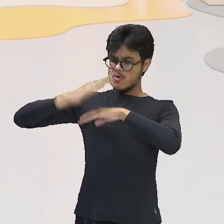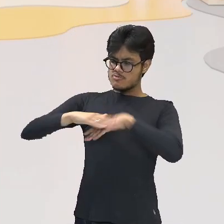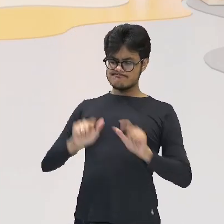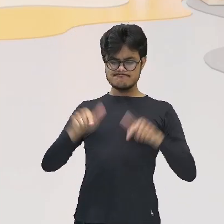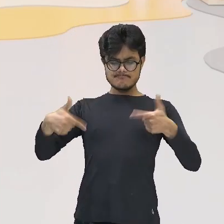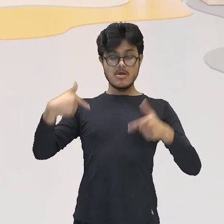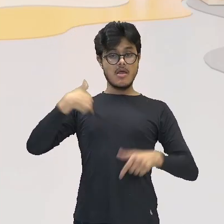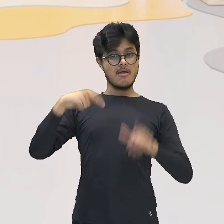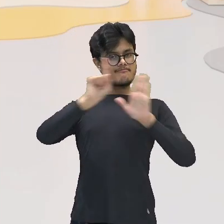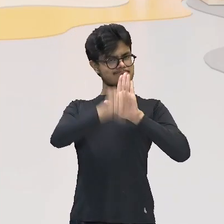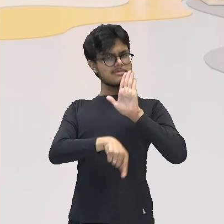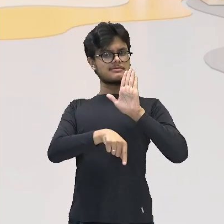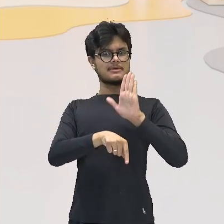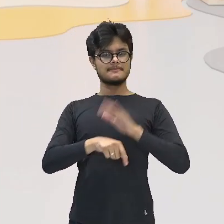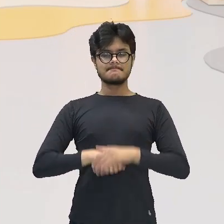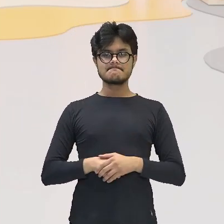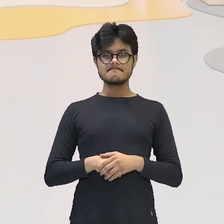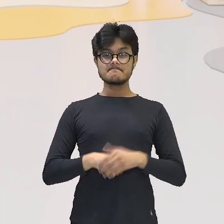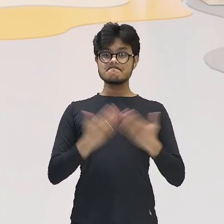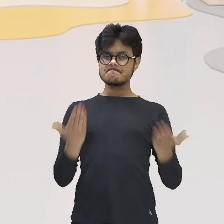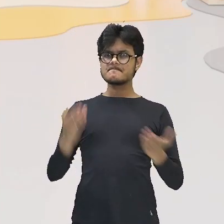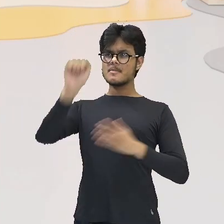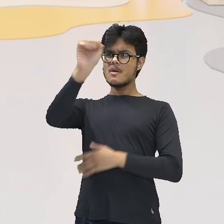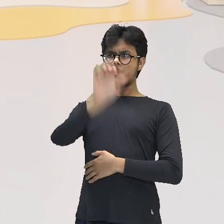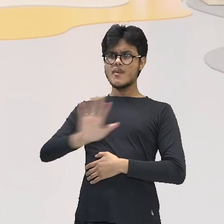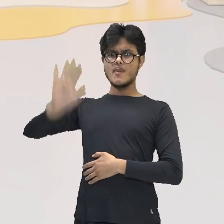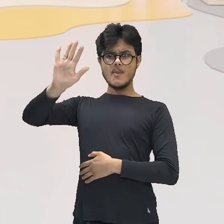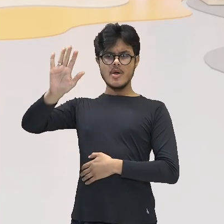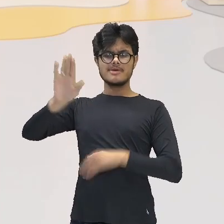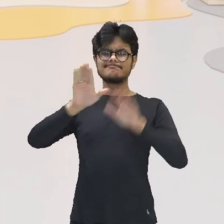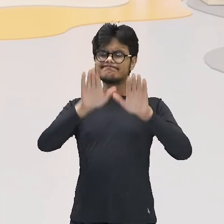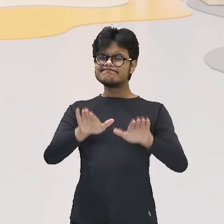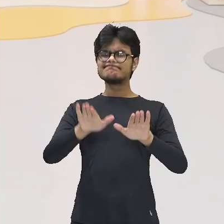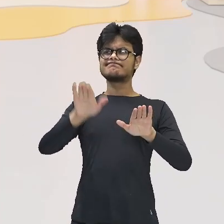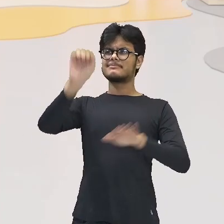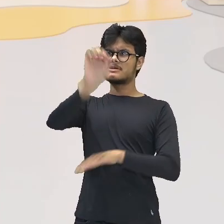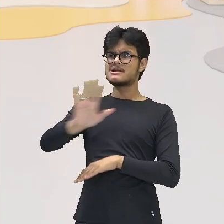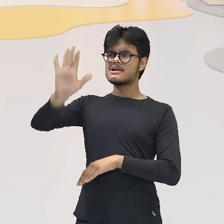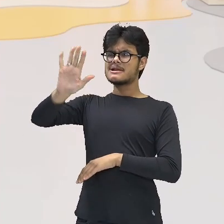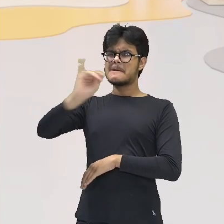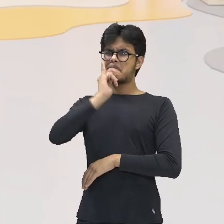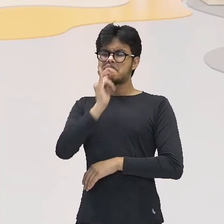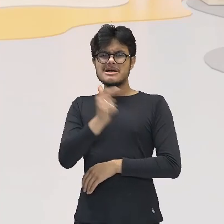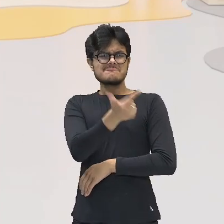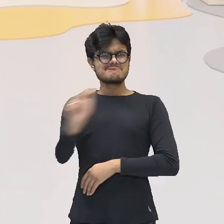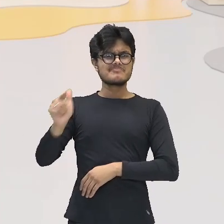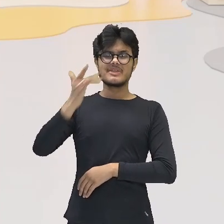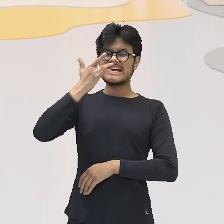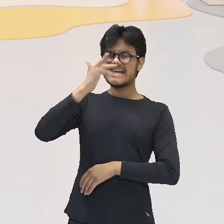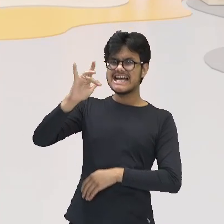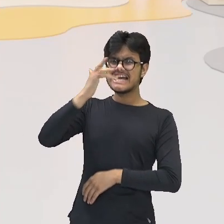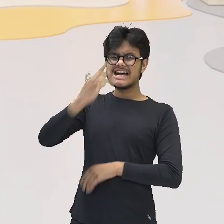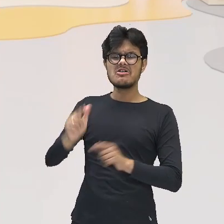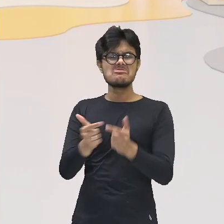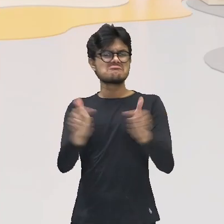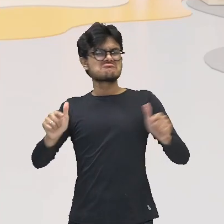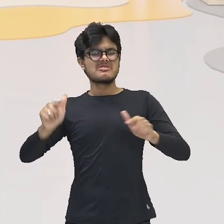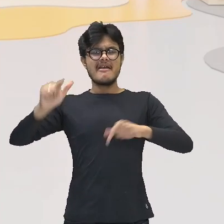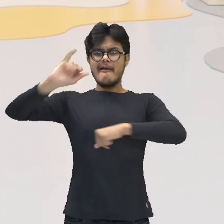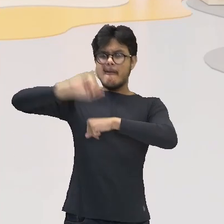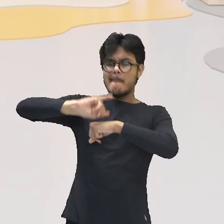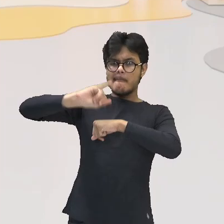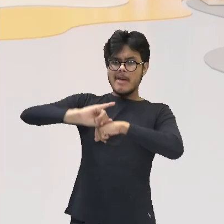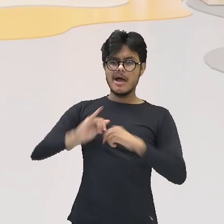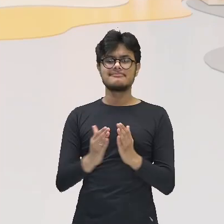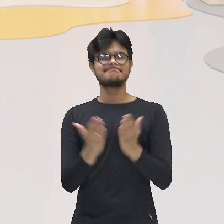monarcas. Então, lá na Europa, estava escasso, o ouro e a prata. E devido à escassez